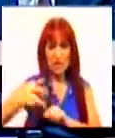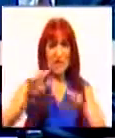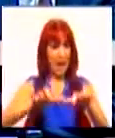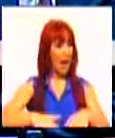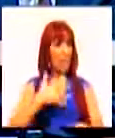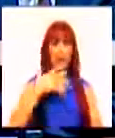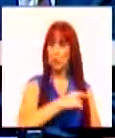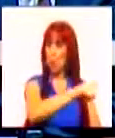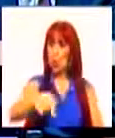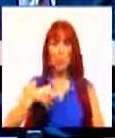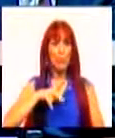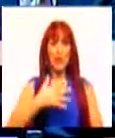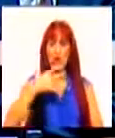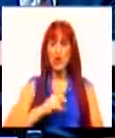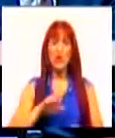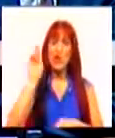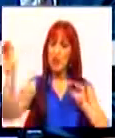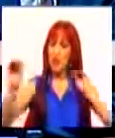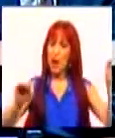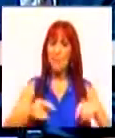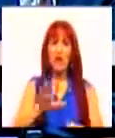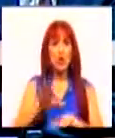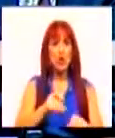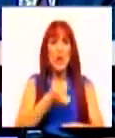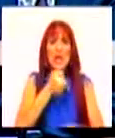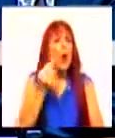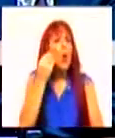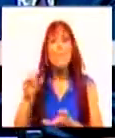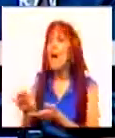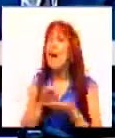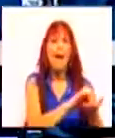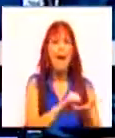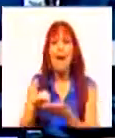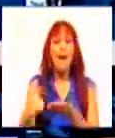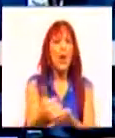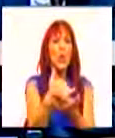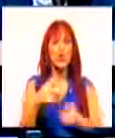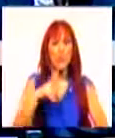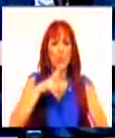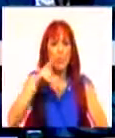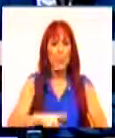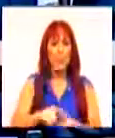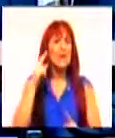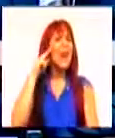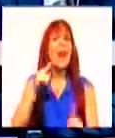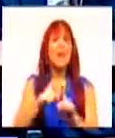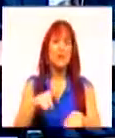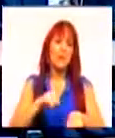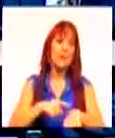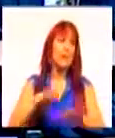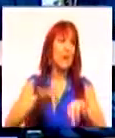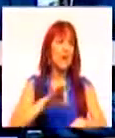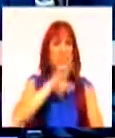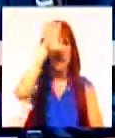todo o país, será chamado a fazer escolhas decisivas. Como queremos alocar os recursos nacionais no sentido de trabalhar estas